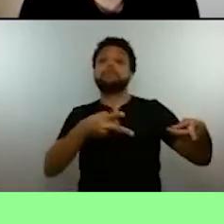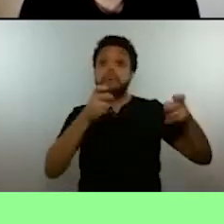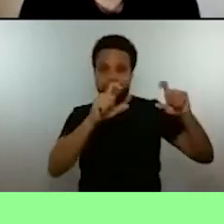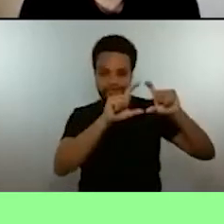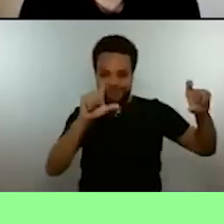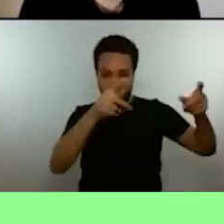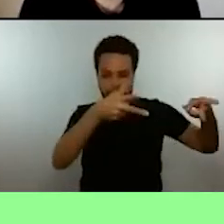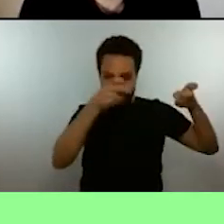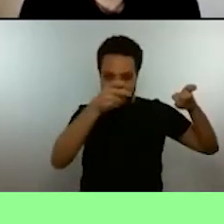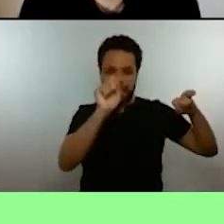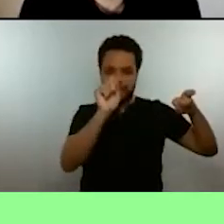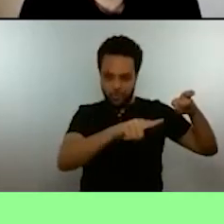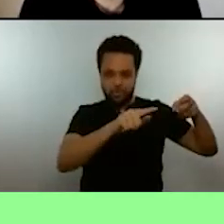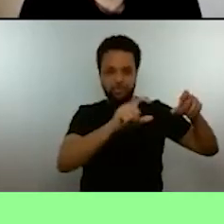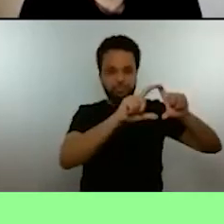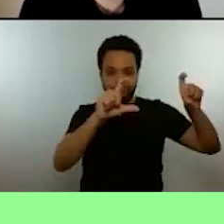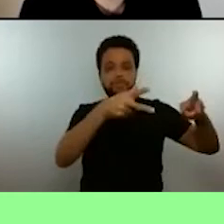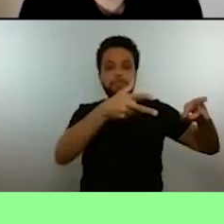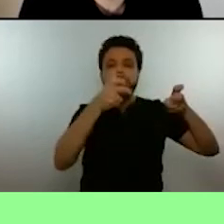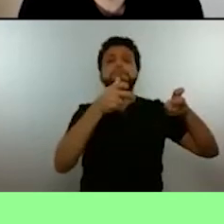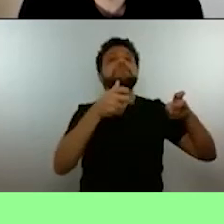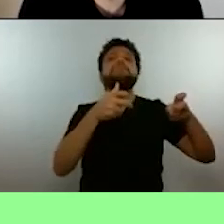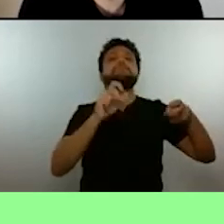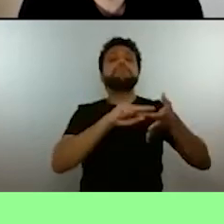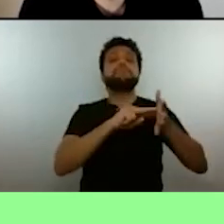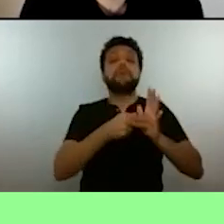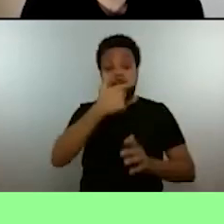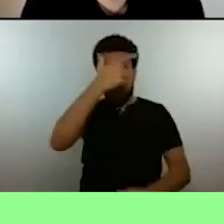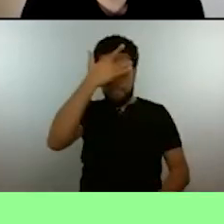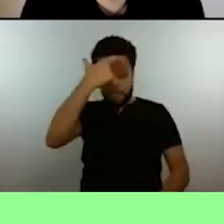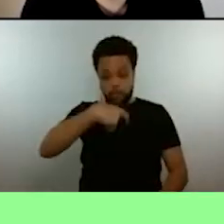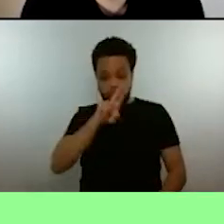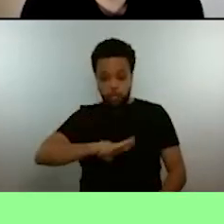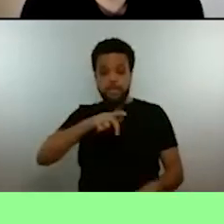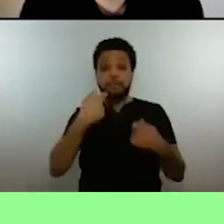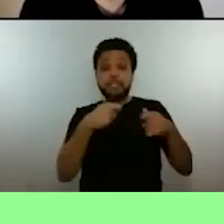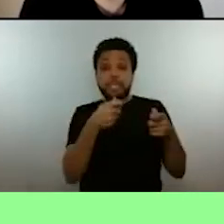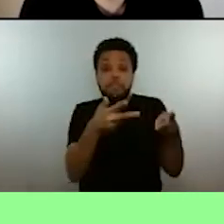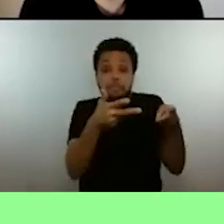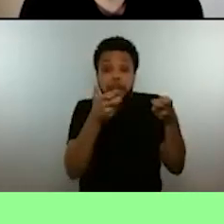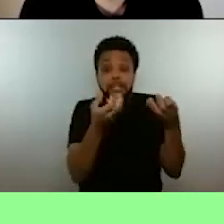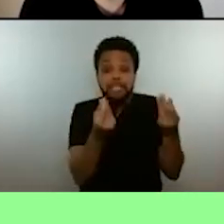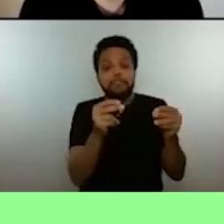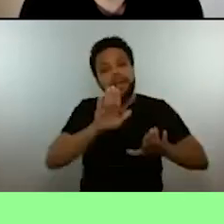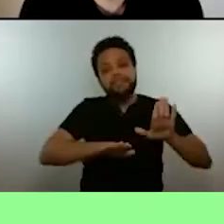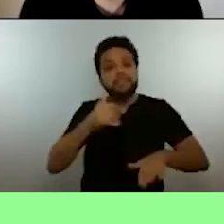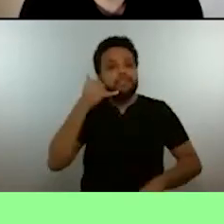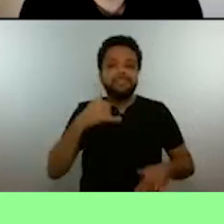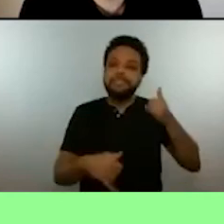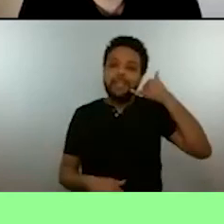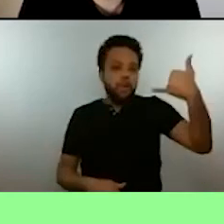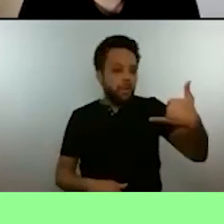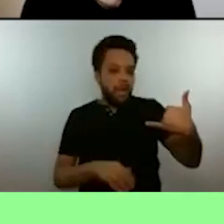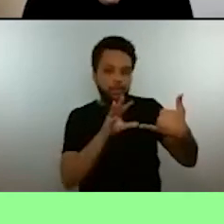perceber, seja pelo toque mobile, né, que eu falei, seja pela